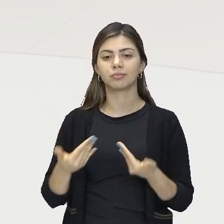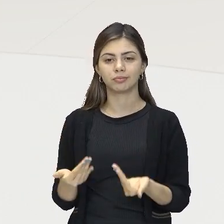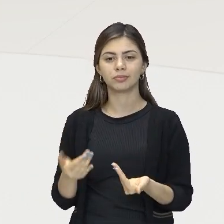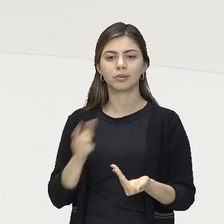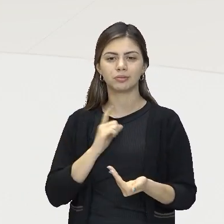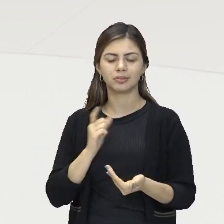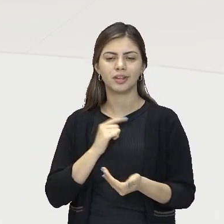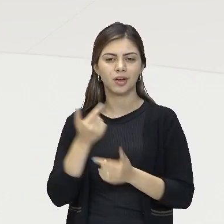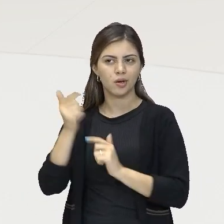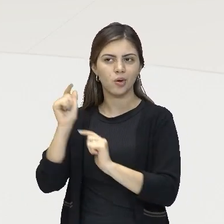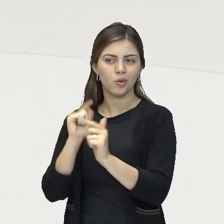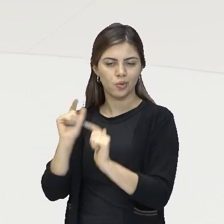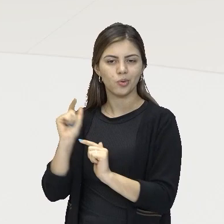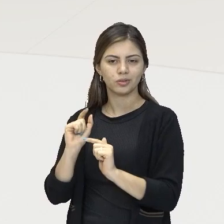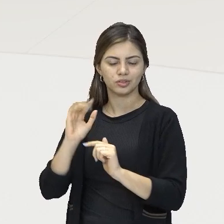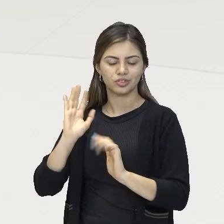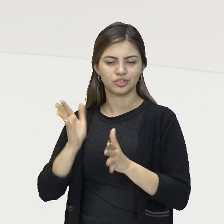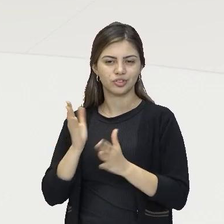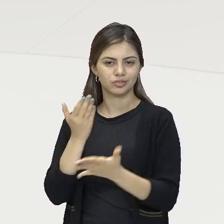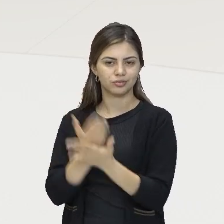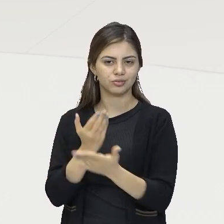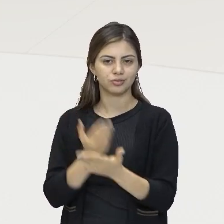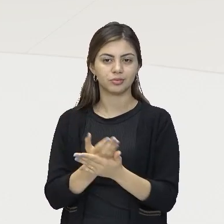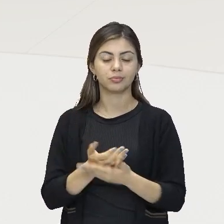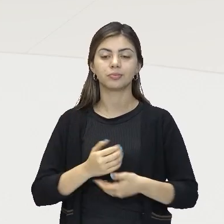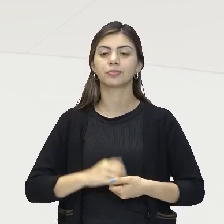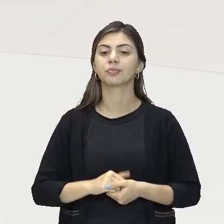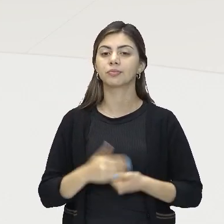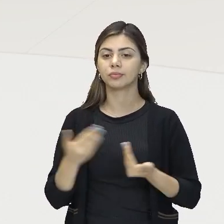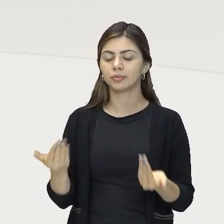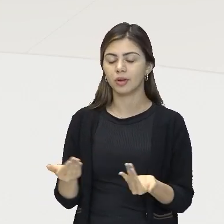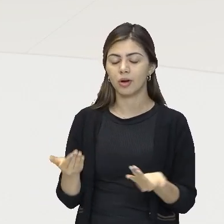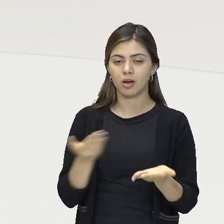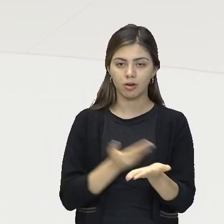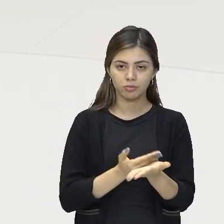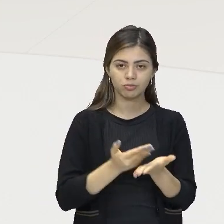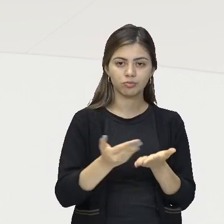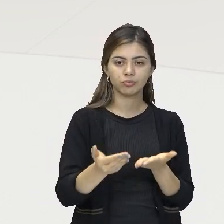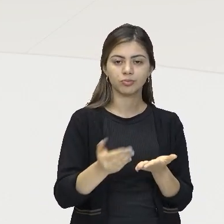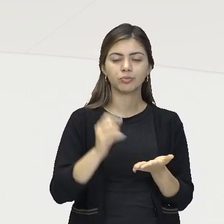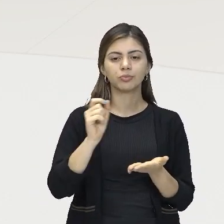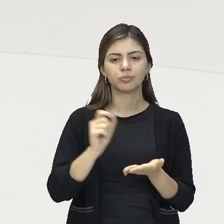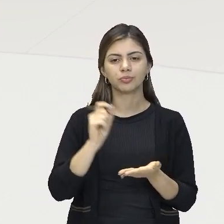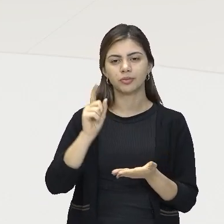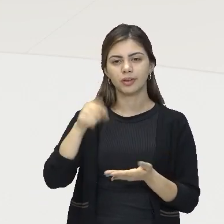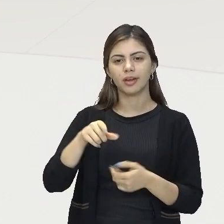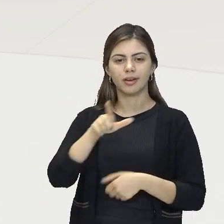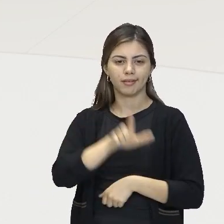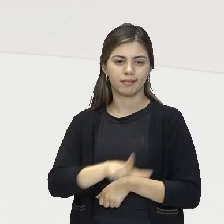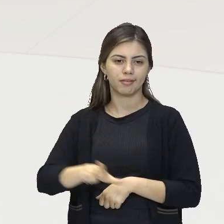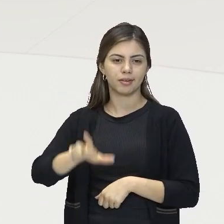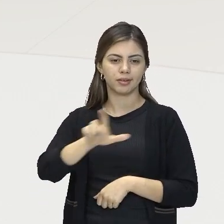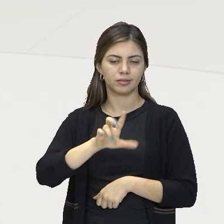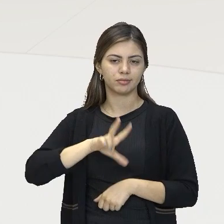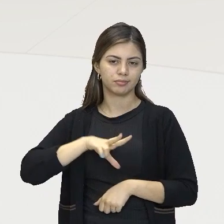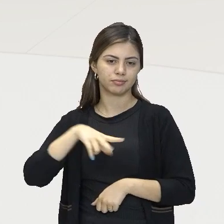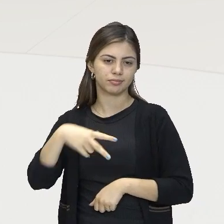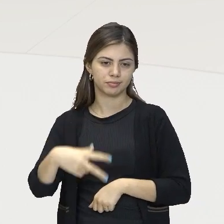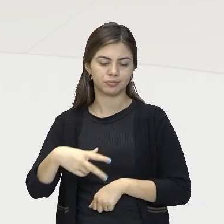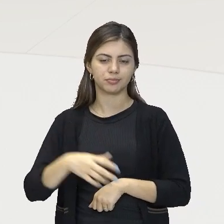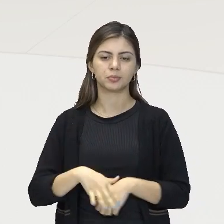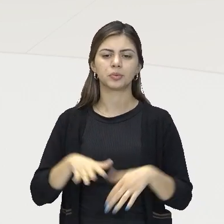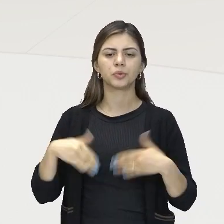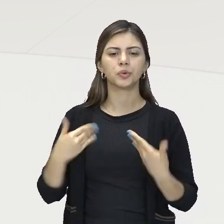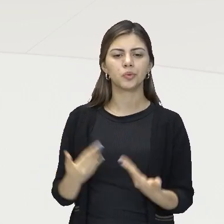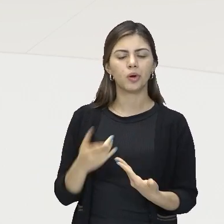outras escolas que já estudamos. Então vamos lá, nós vamos começar falando da literatura portuguesa. Quais